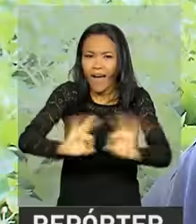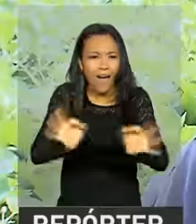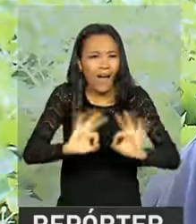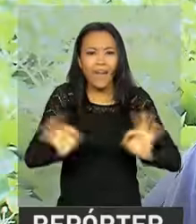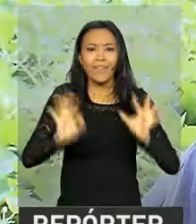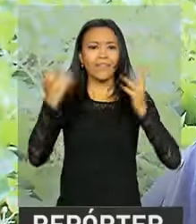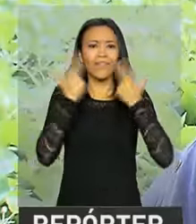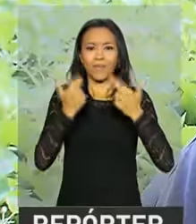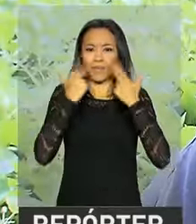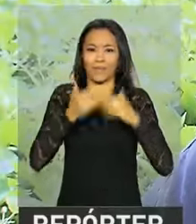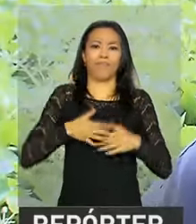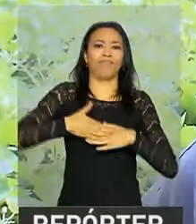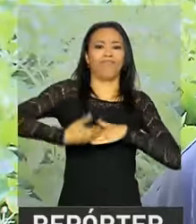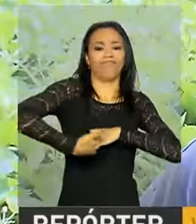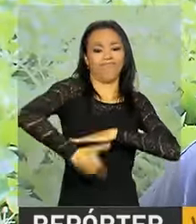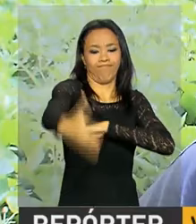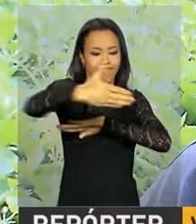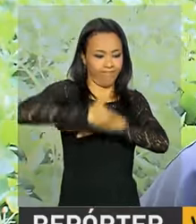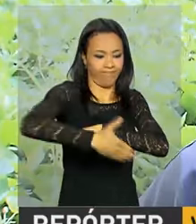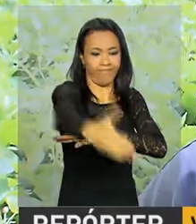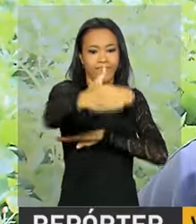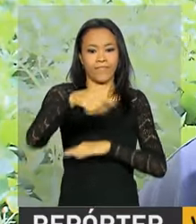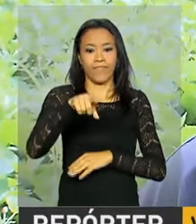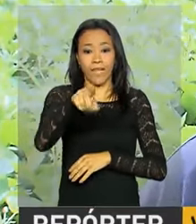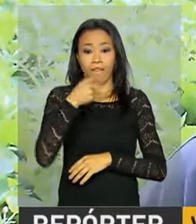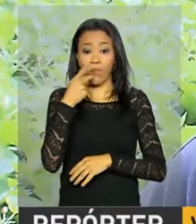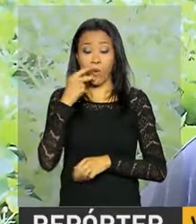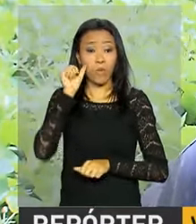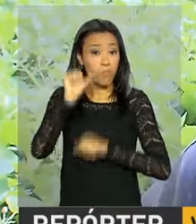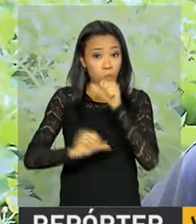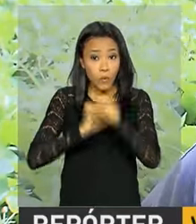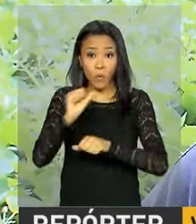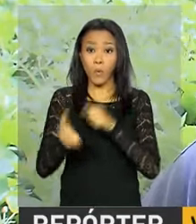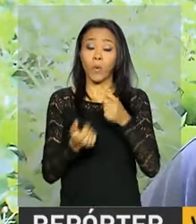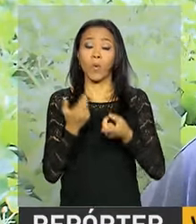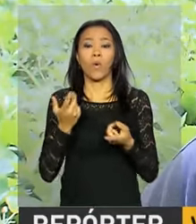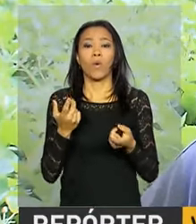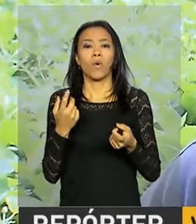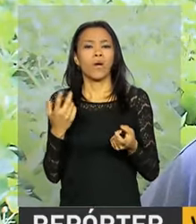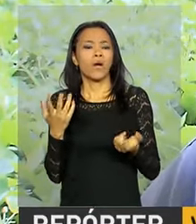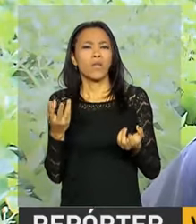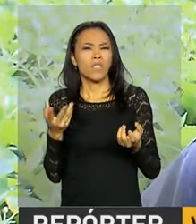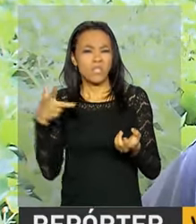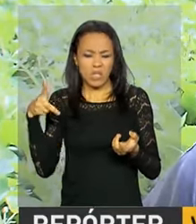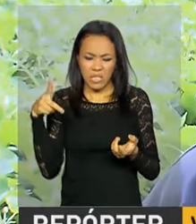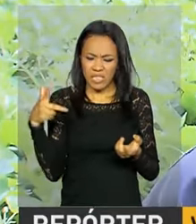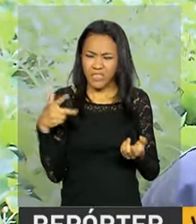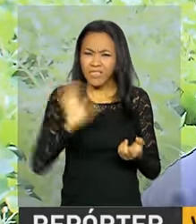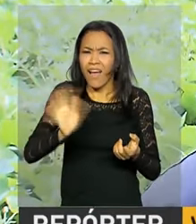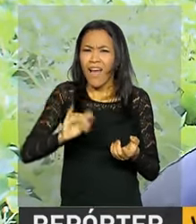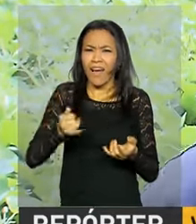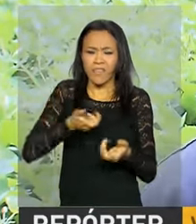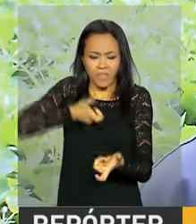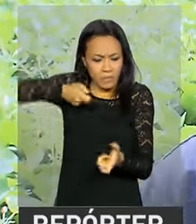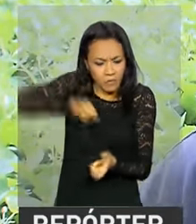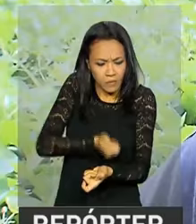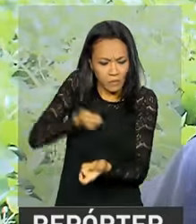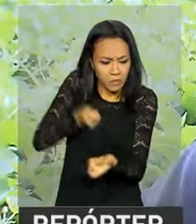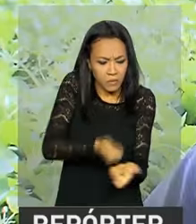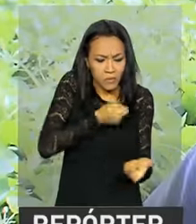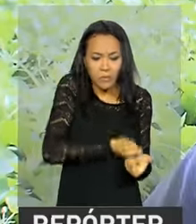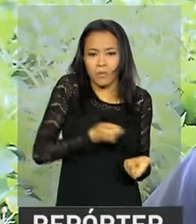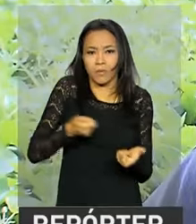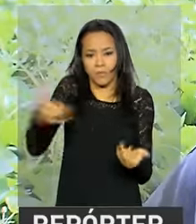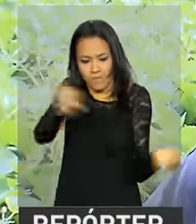produção. Na terra a gente mudou todo o sistema de plantar, a gente cortou toda a química, todo o produto de agrotóxico e começou a